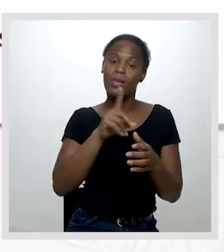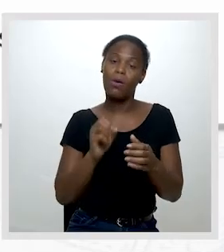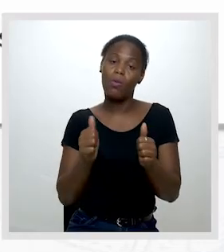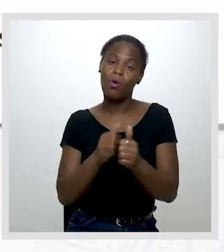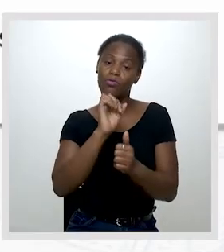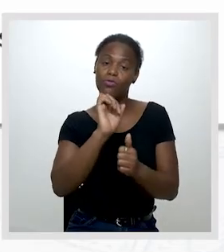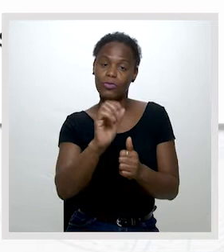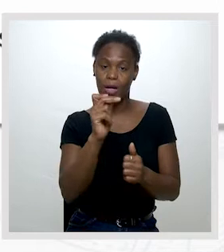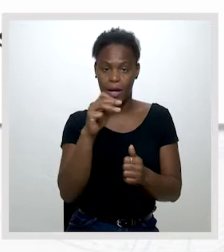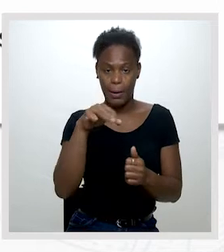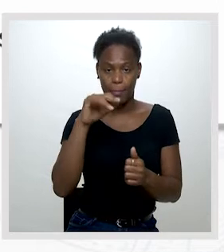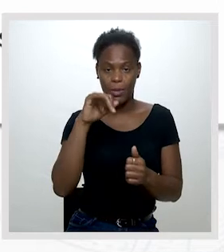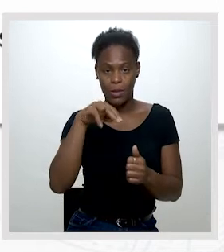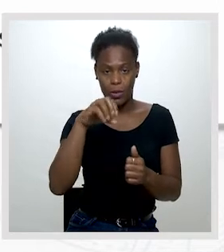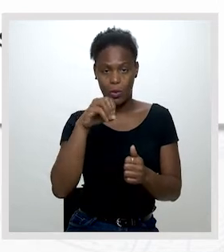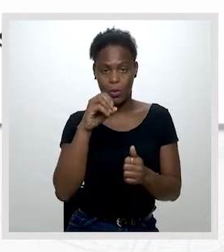entanto, com a chegada